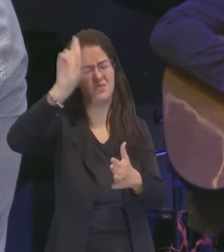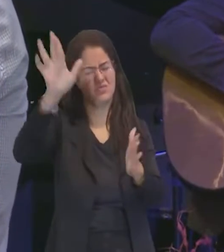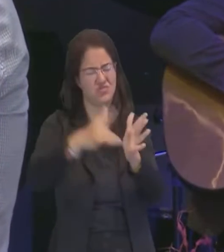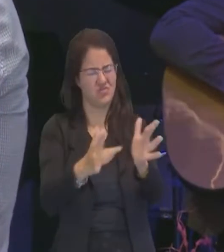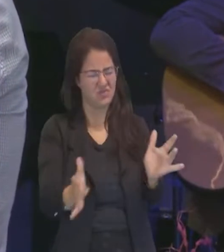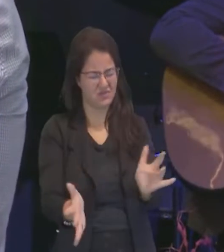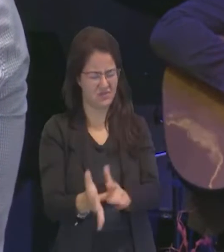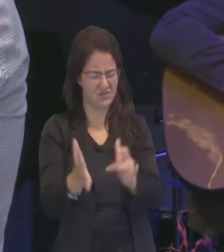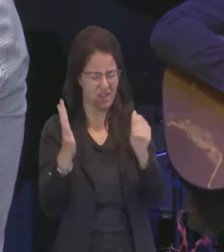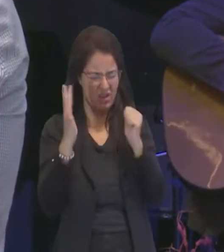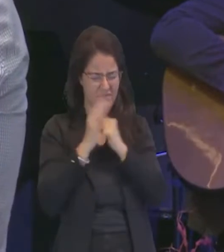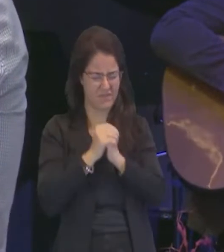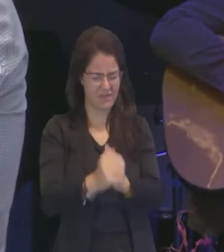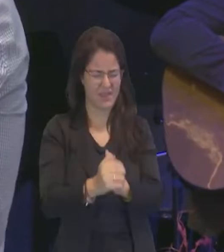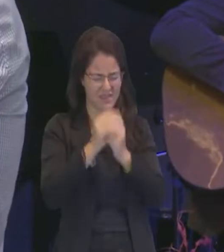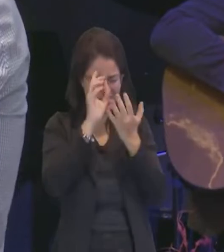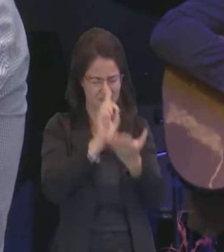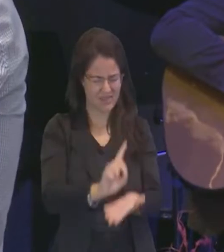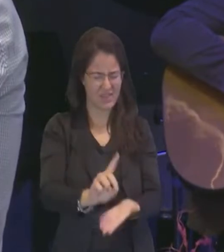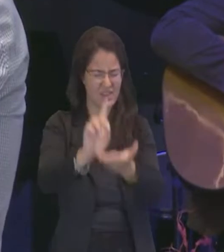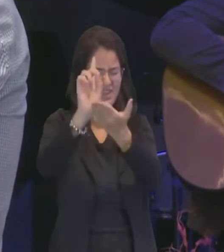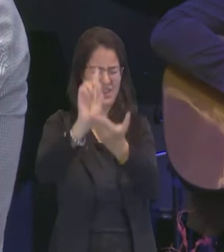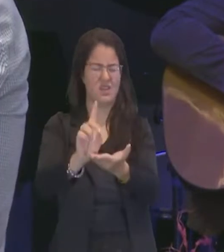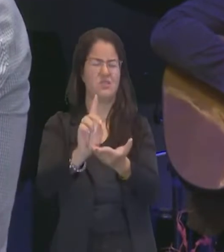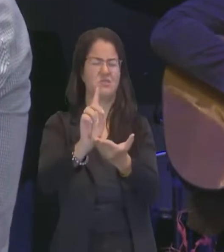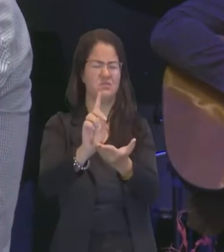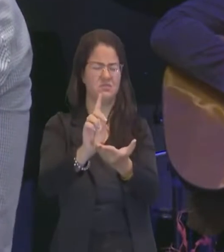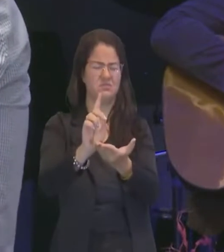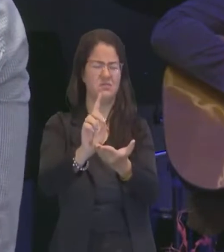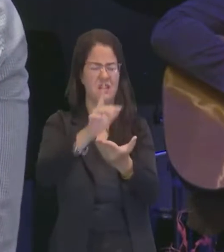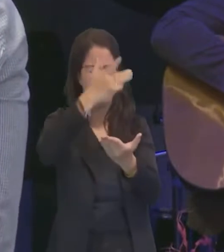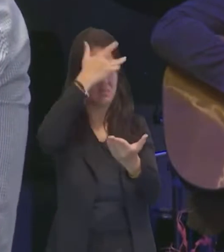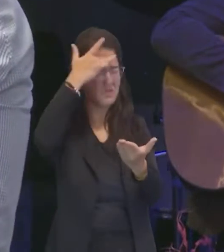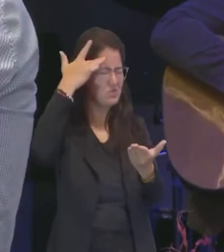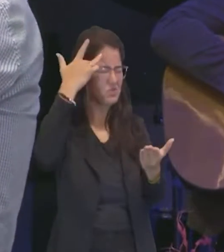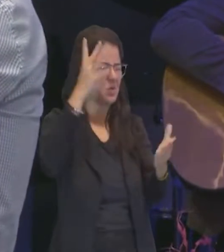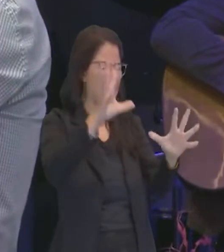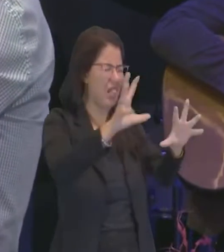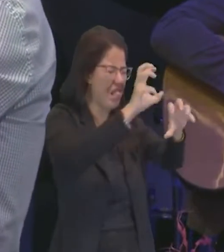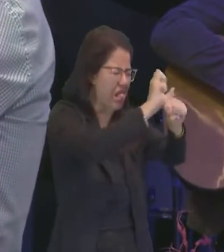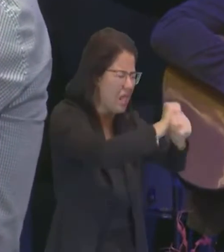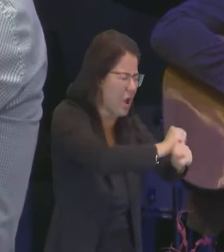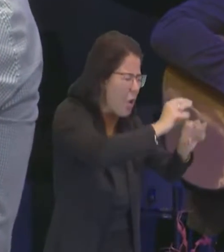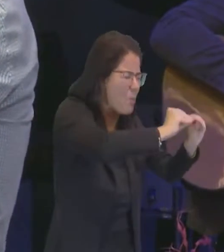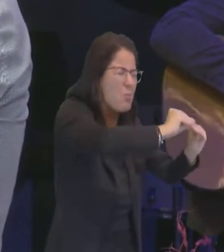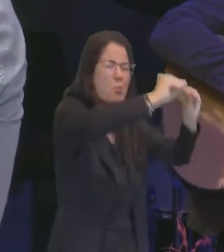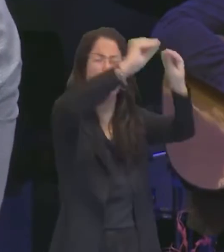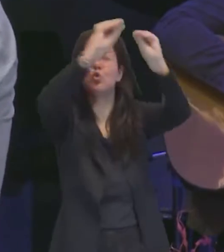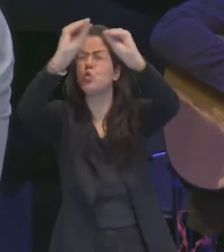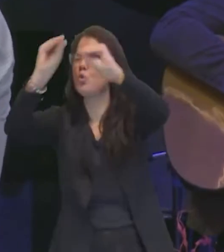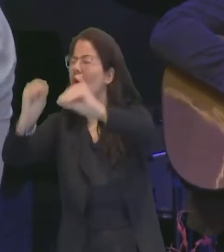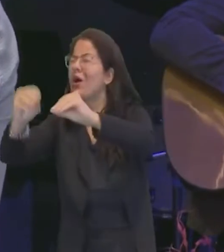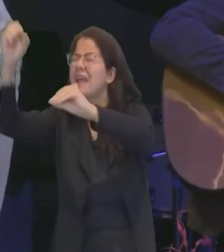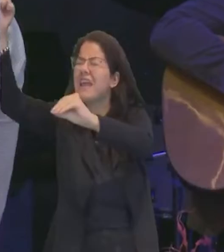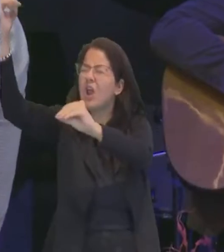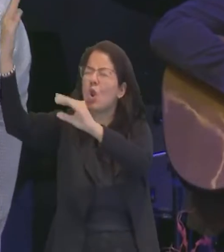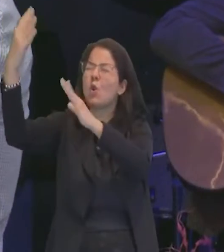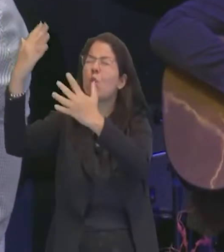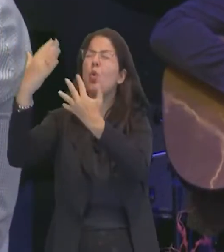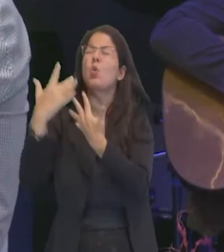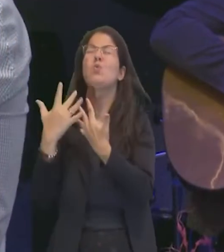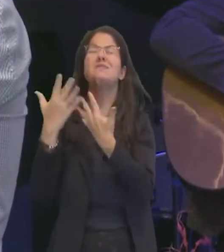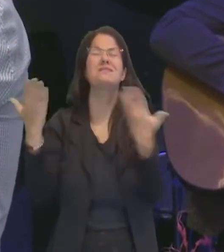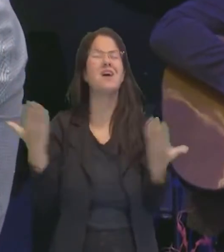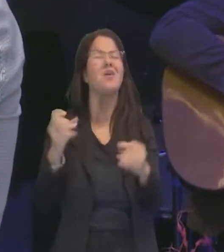Jesus. Deus, estão vindo das trevas para a luz, da morte para a vida, em Cristo Jesus, e para a glória de